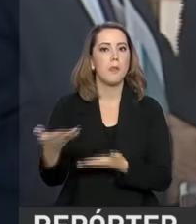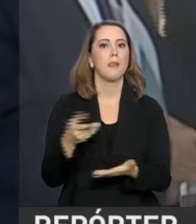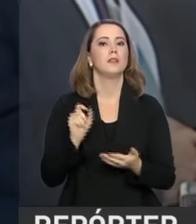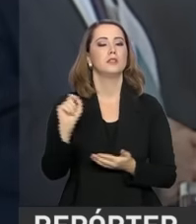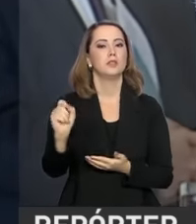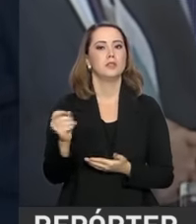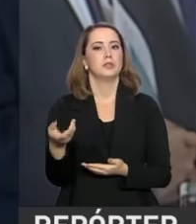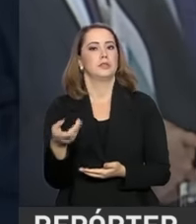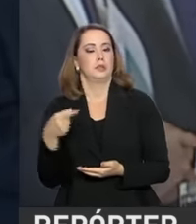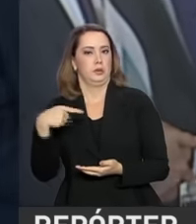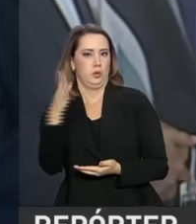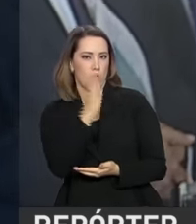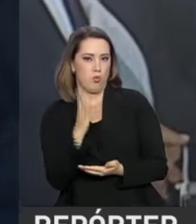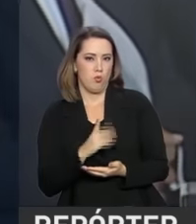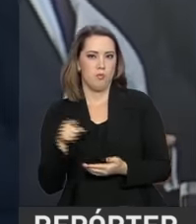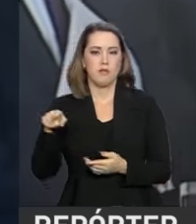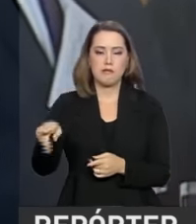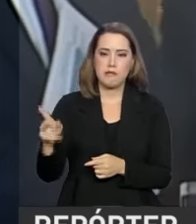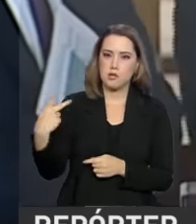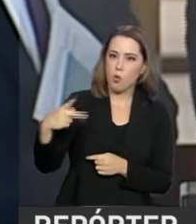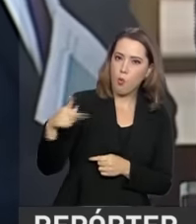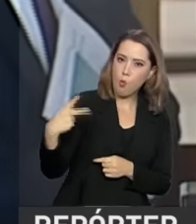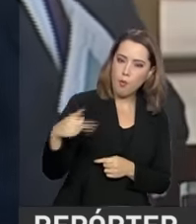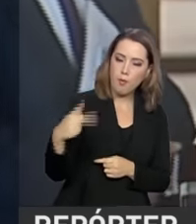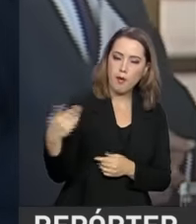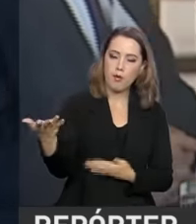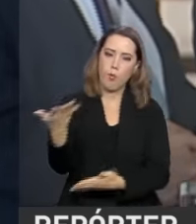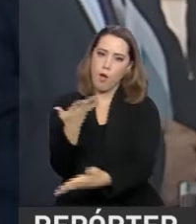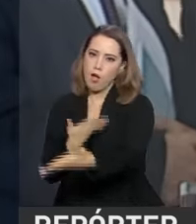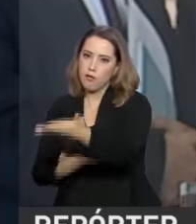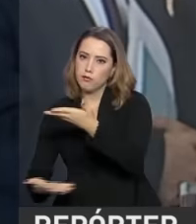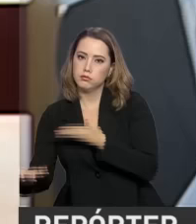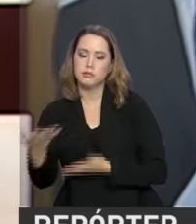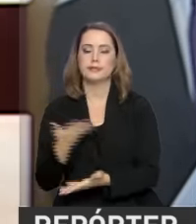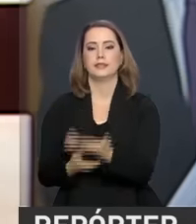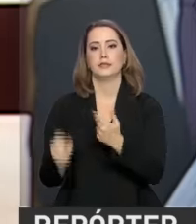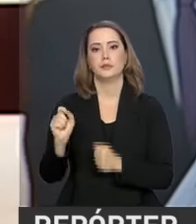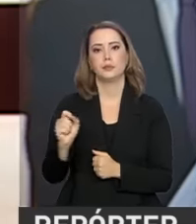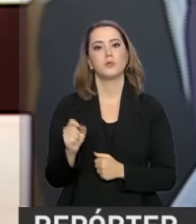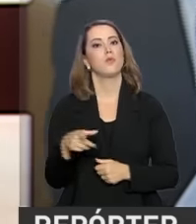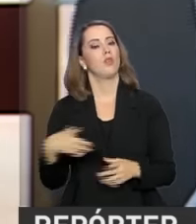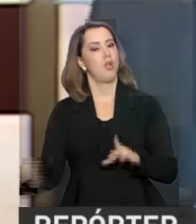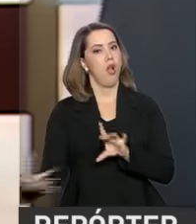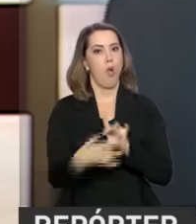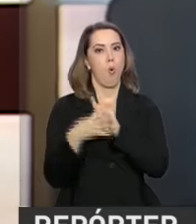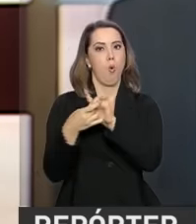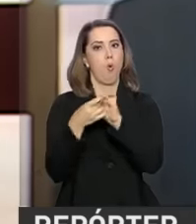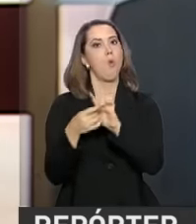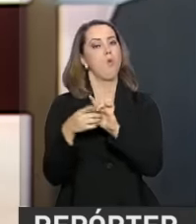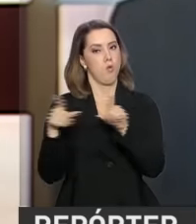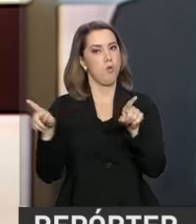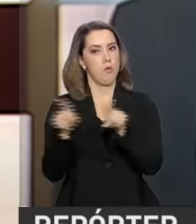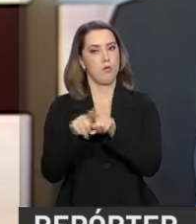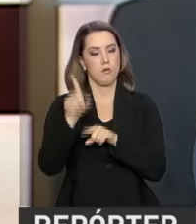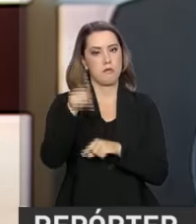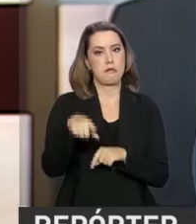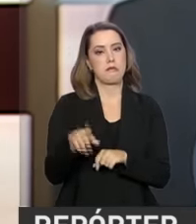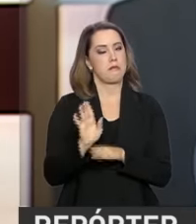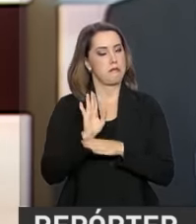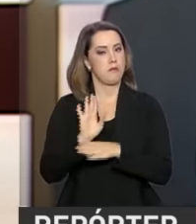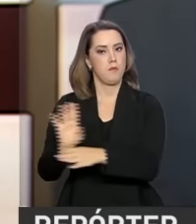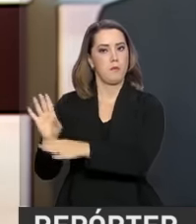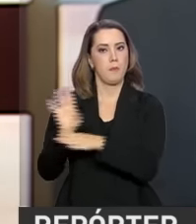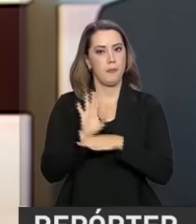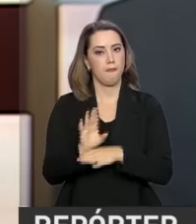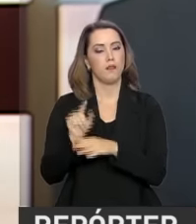prod del Bras como prod integração fagu